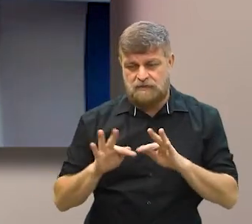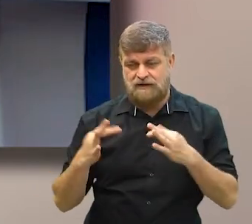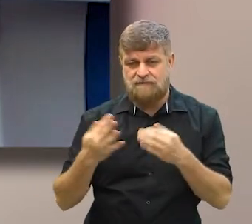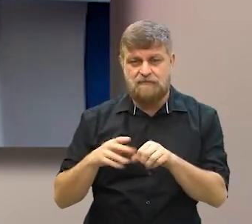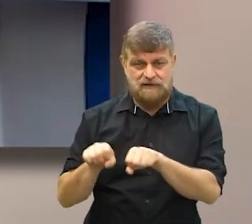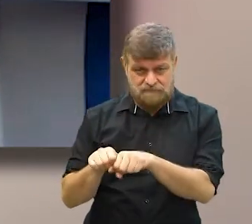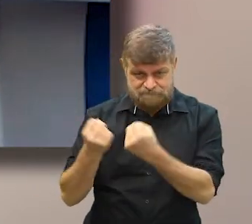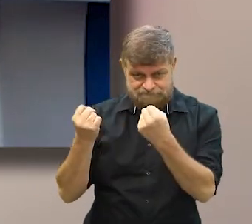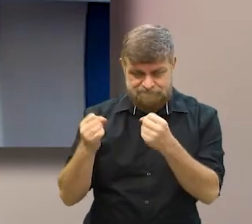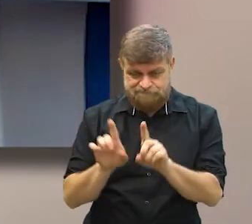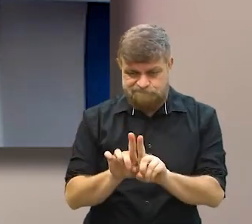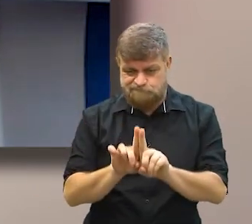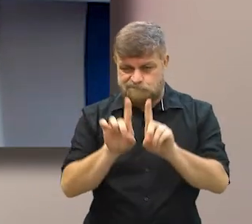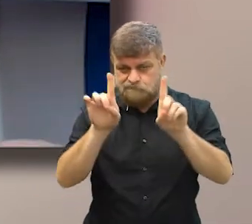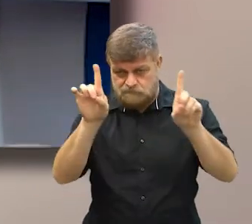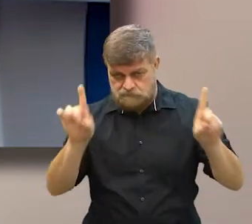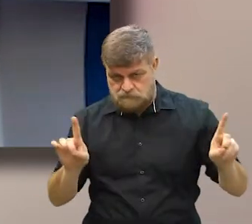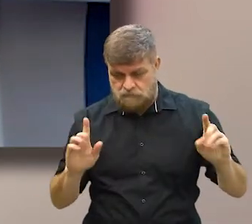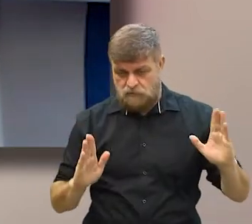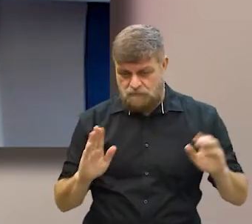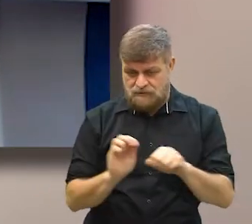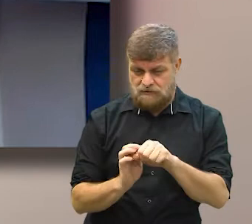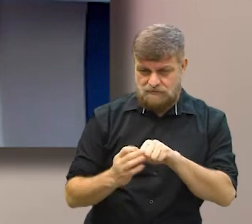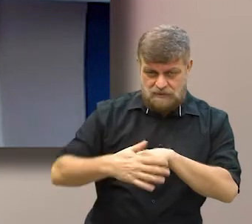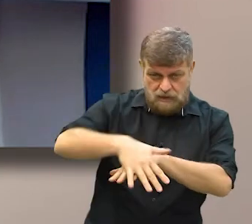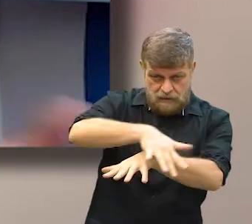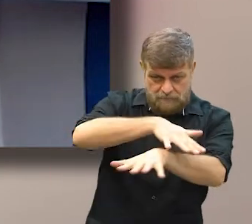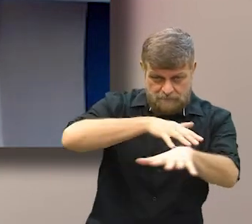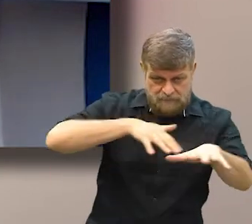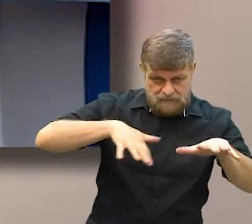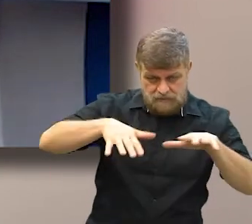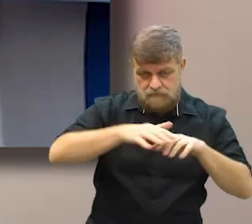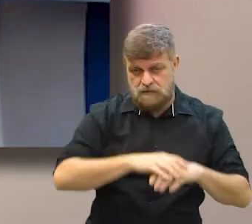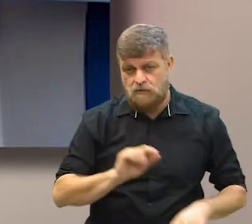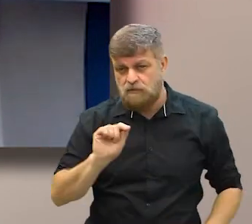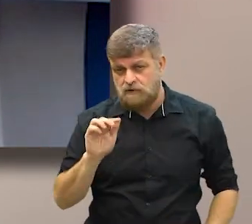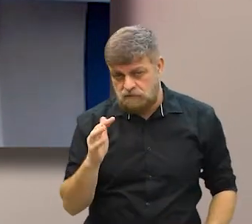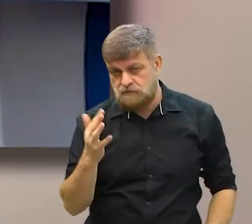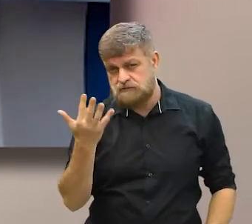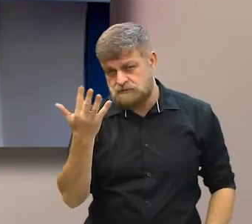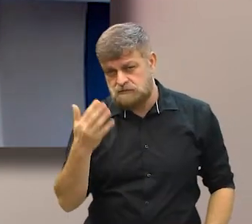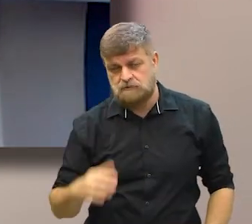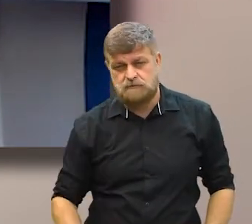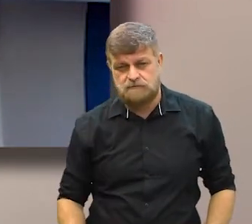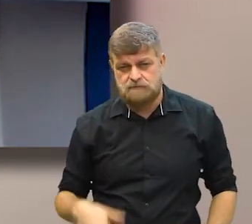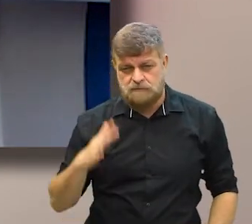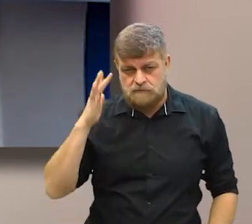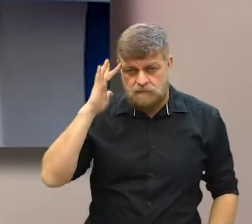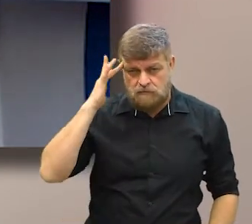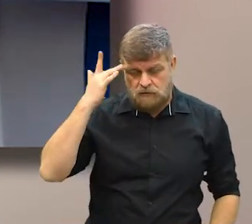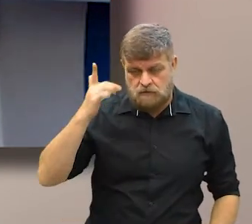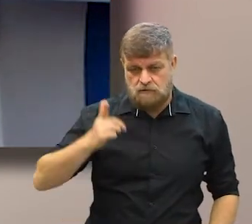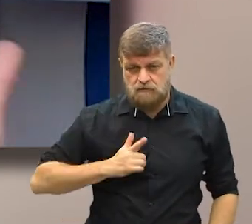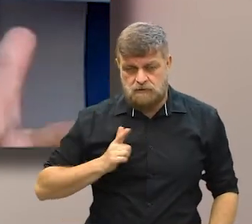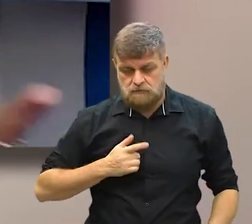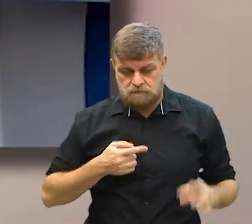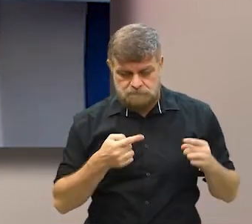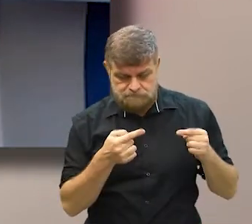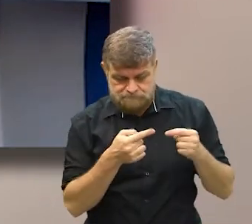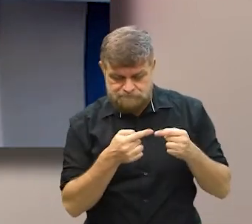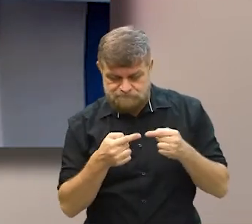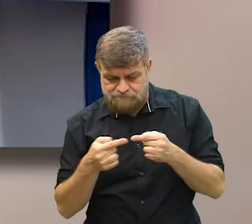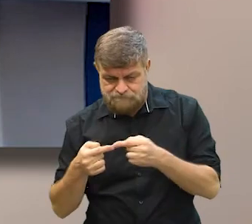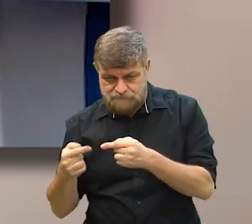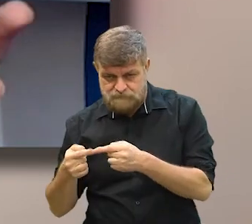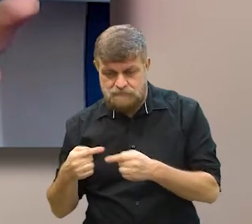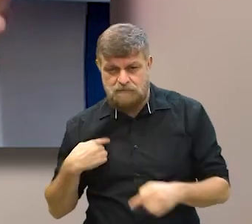que aconteceram nesse contexto de pandemia, não é? Eu acho que isso está muito congruente